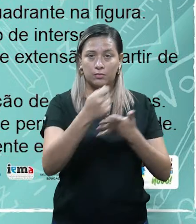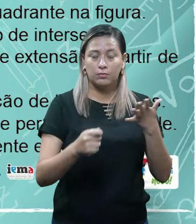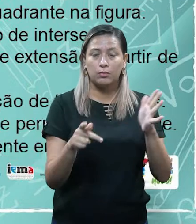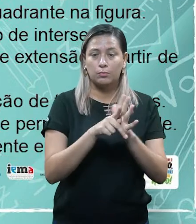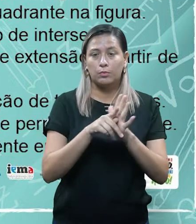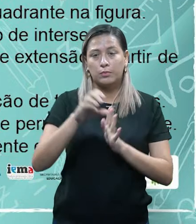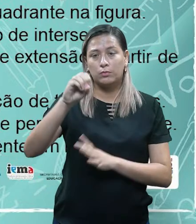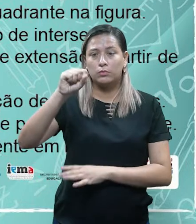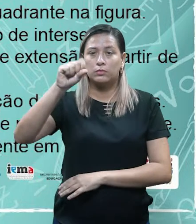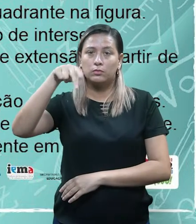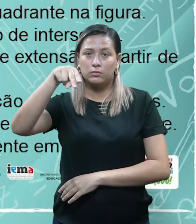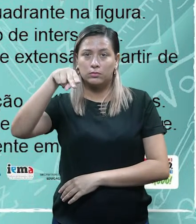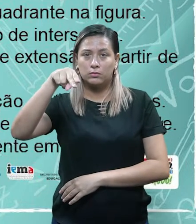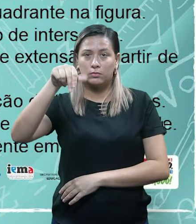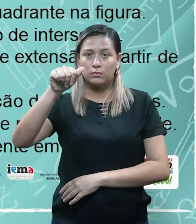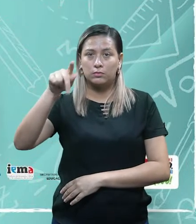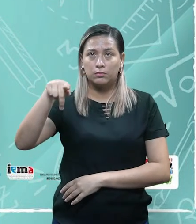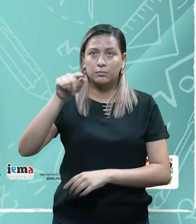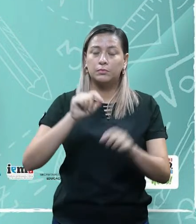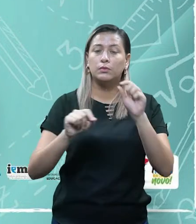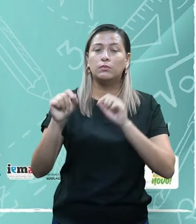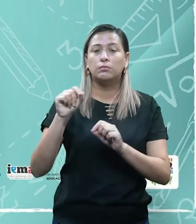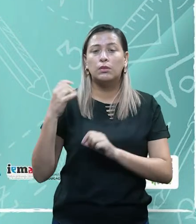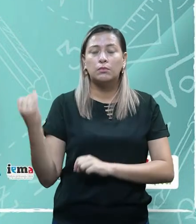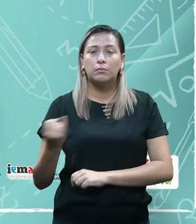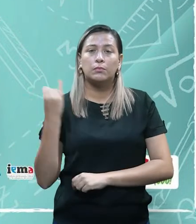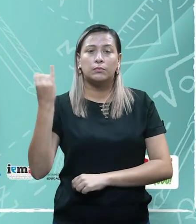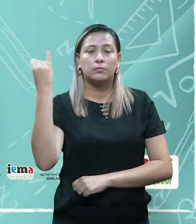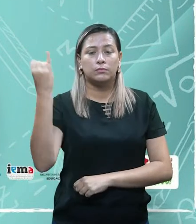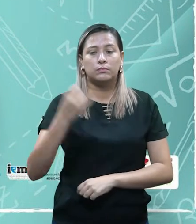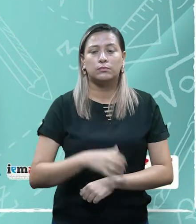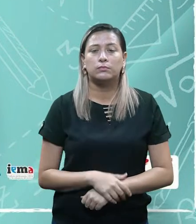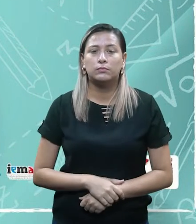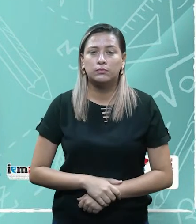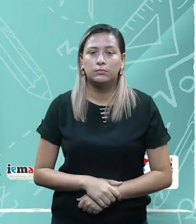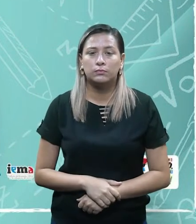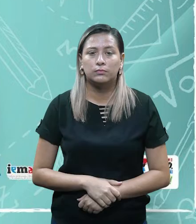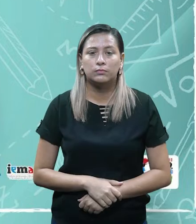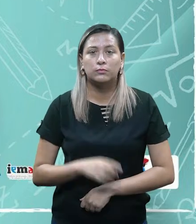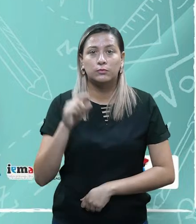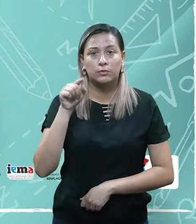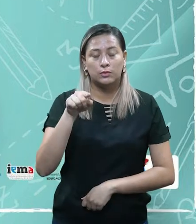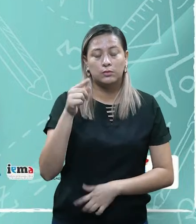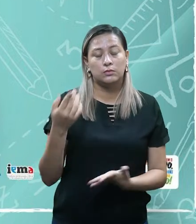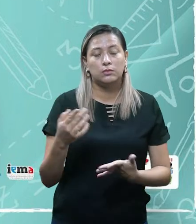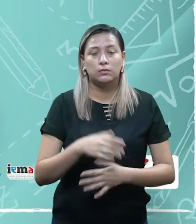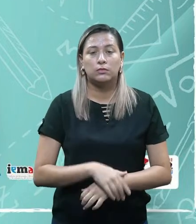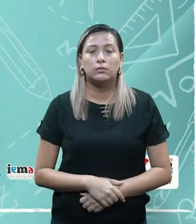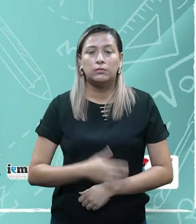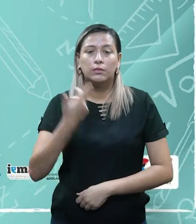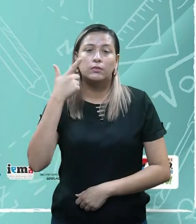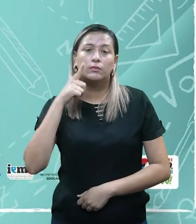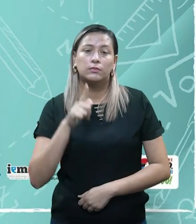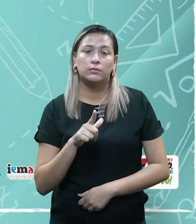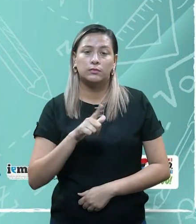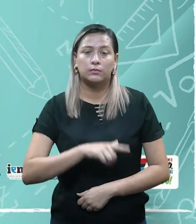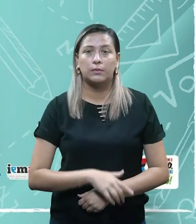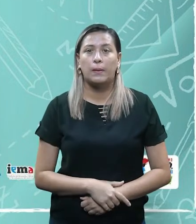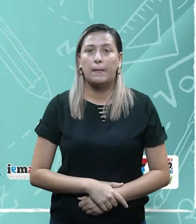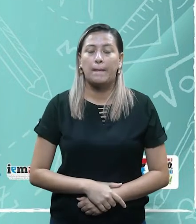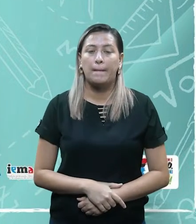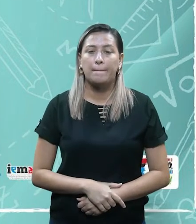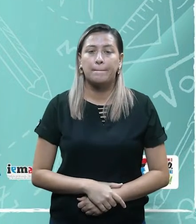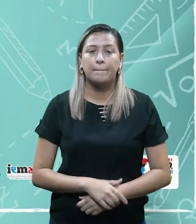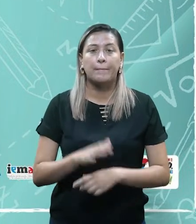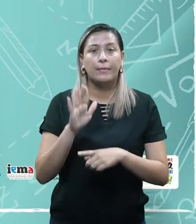OSNAP, por que que é importante? Porque você vai conseguir ter um auxílio,